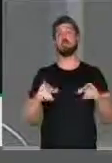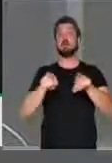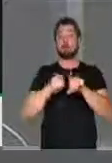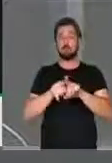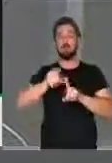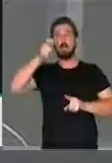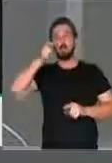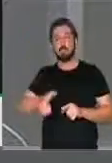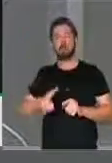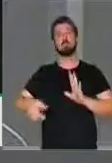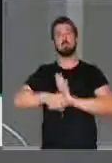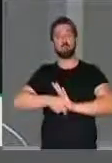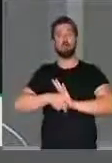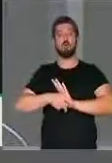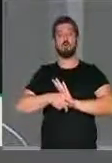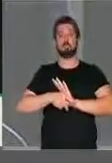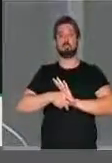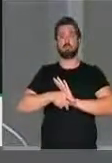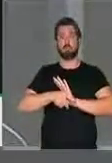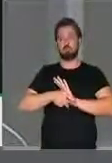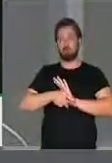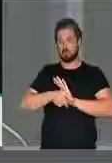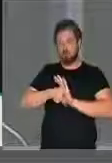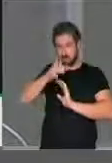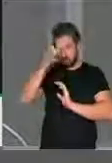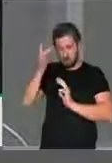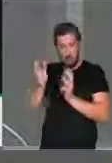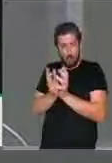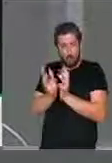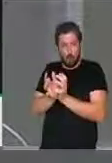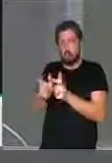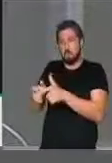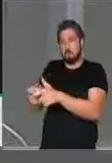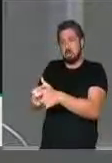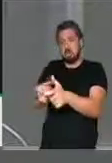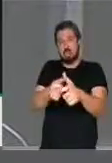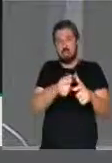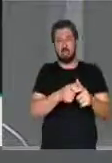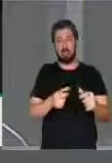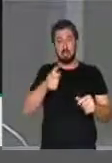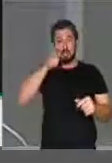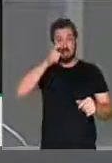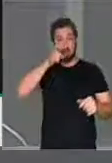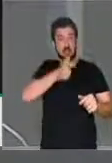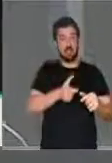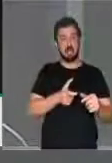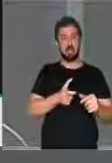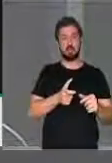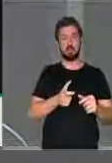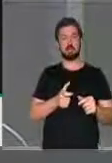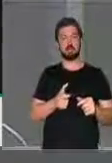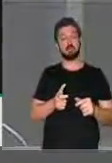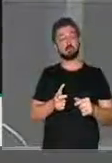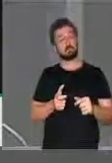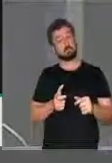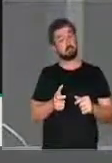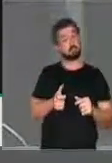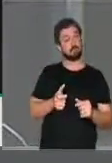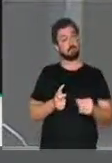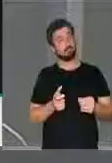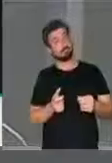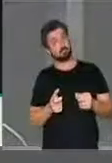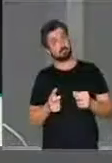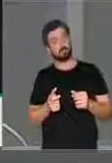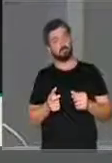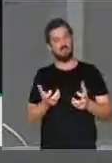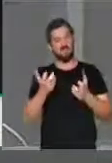que os interesses menores, corporativos e os interesses, acima de tudo,